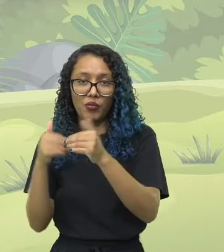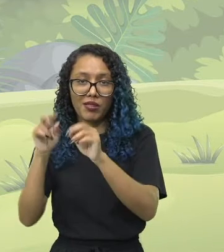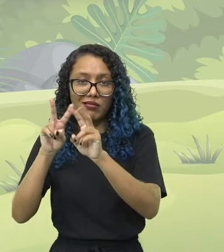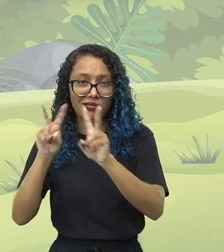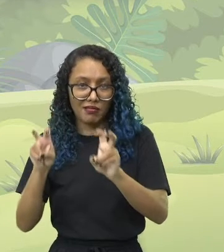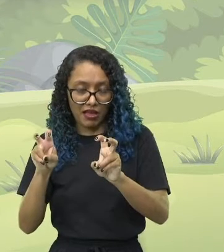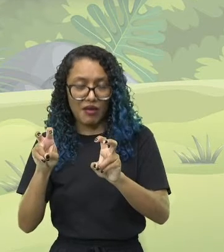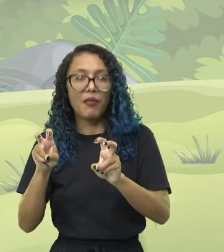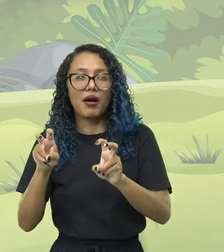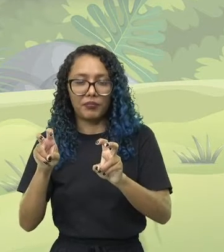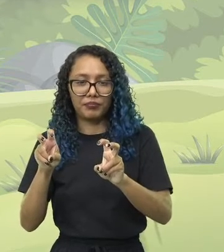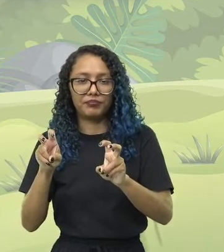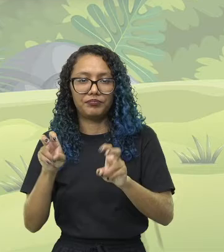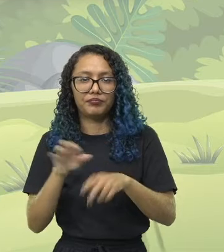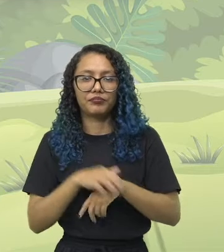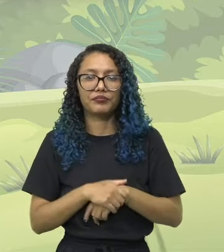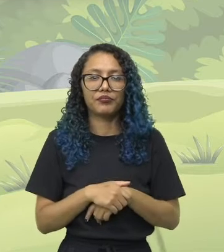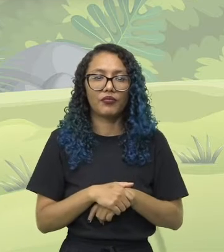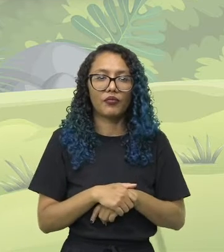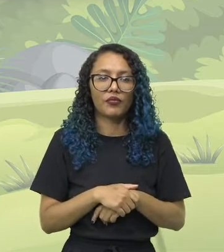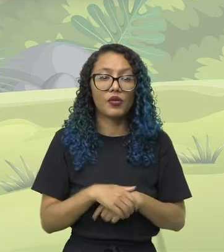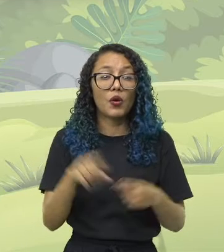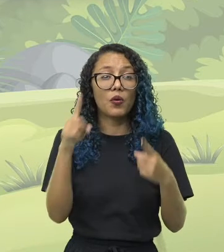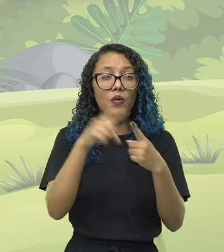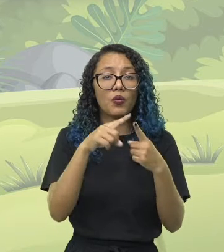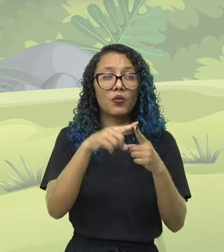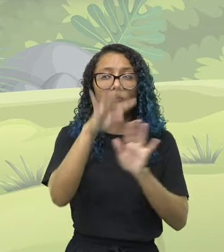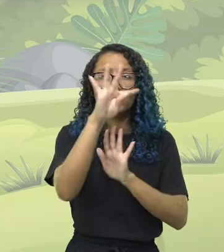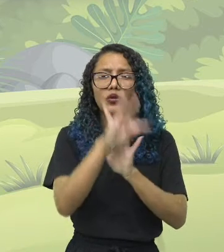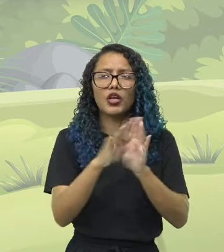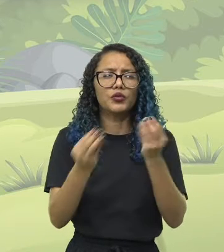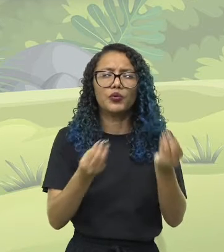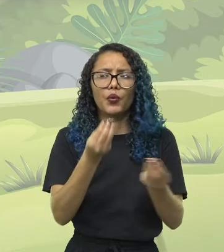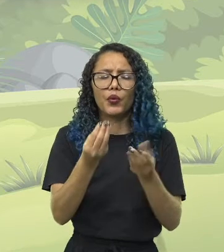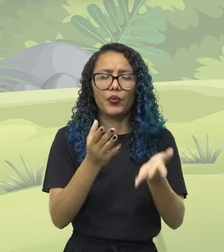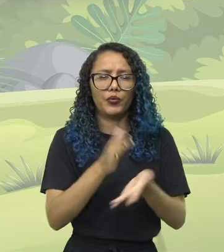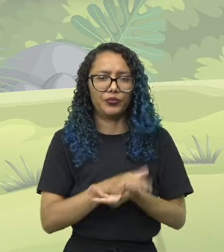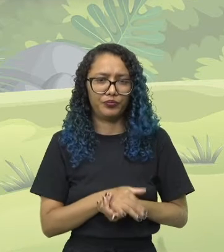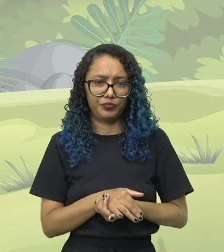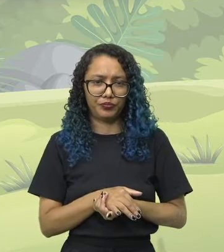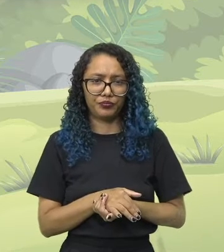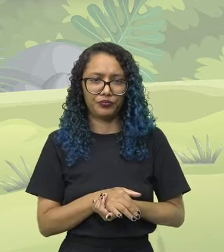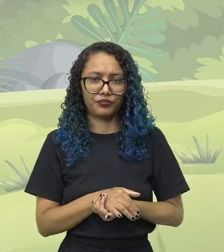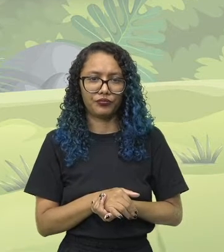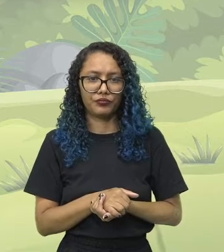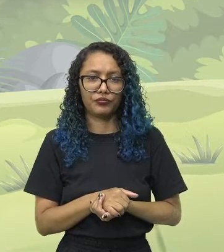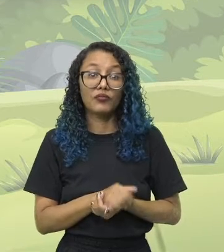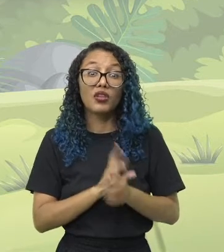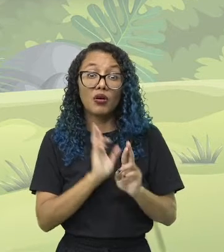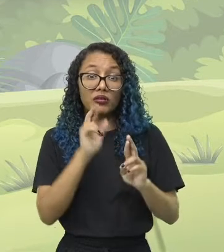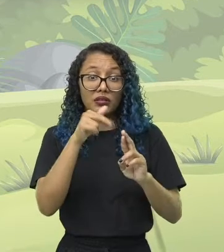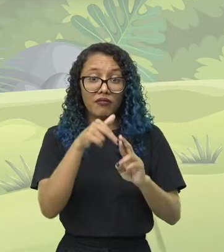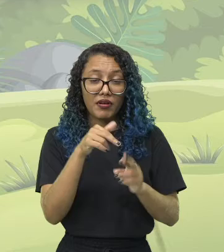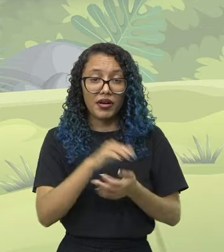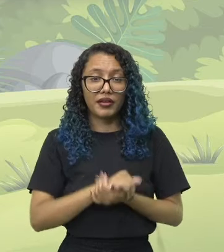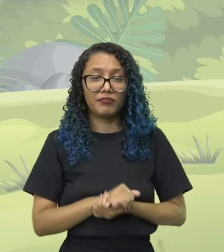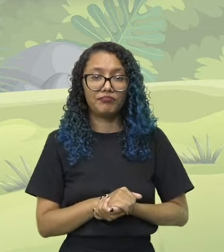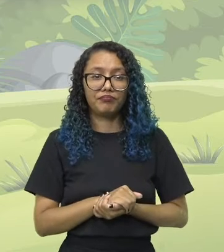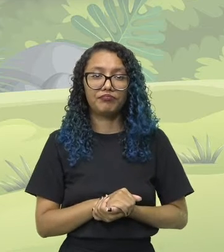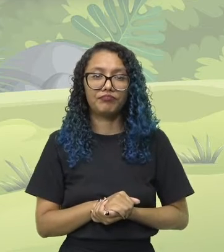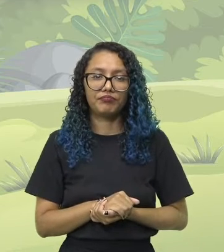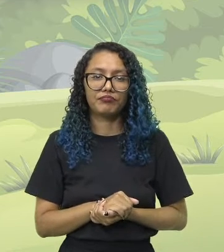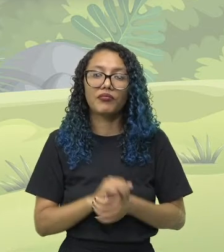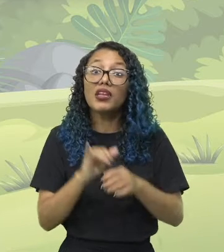temática, tá? Quando que acontece a progressão textual, professor? Né? Ligada aí, então, a progressão textual ela vai estar